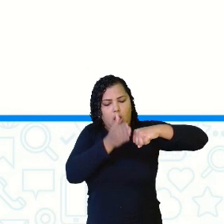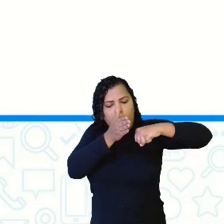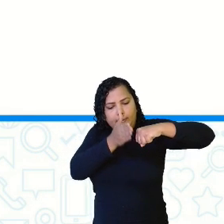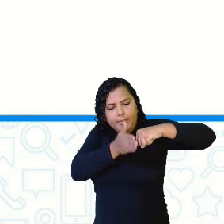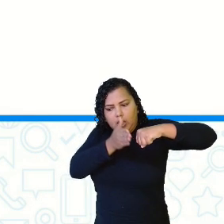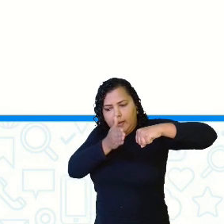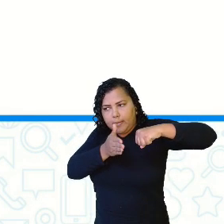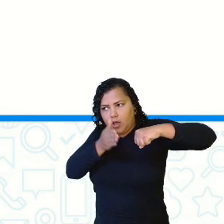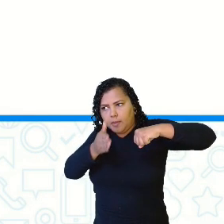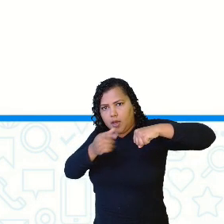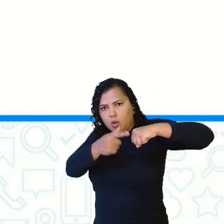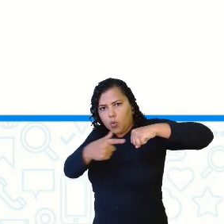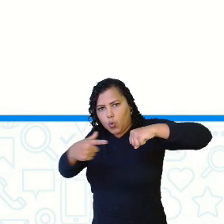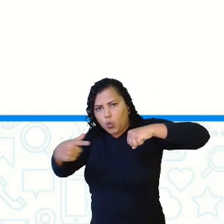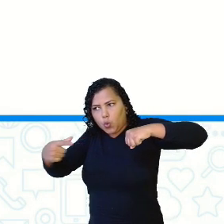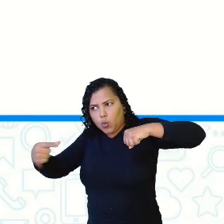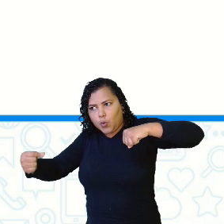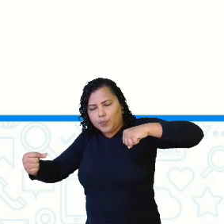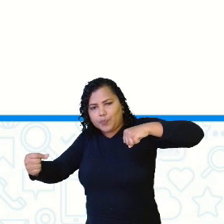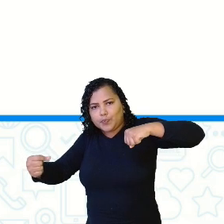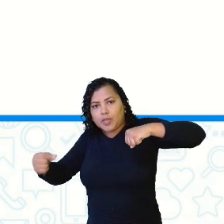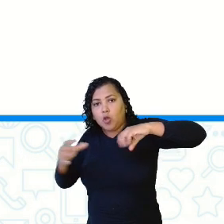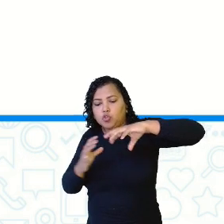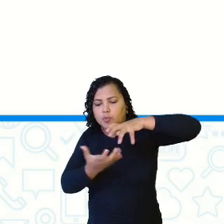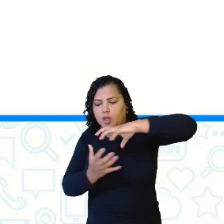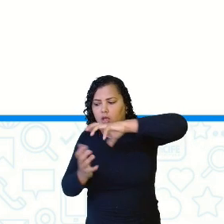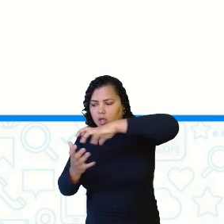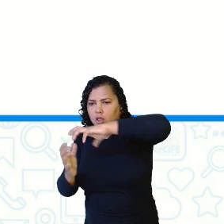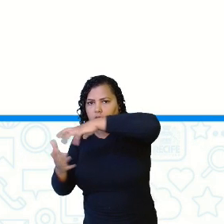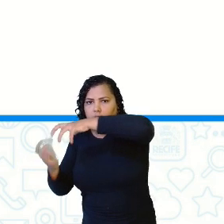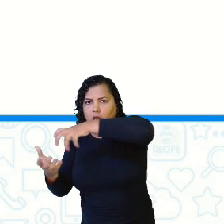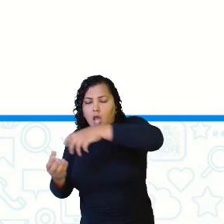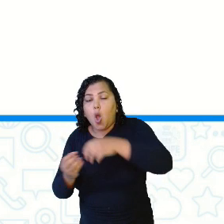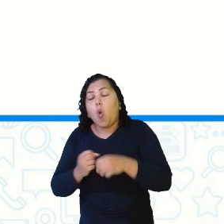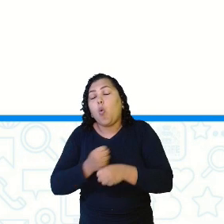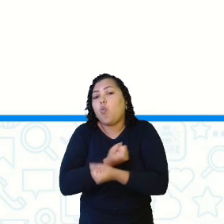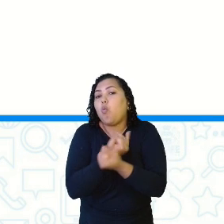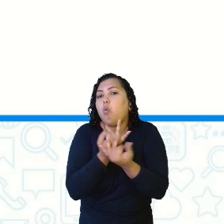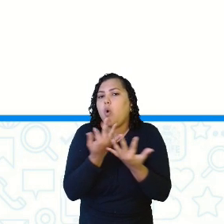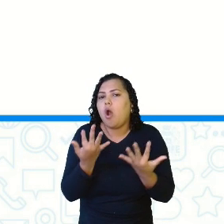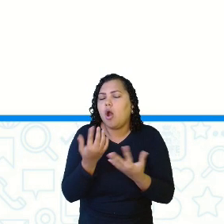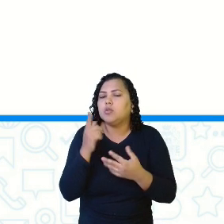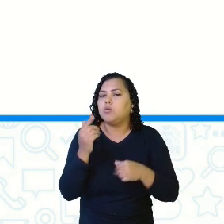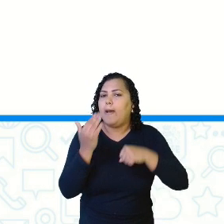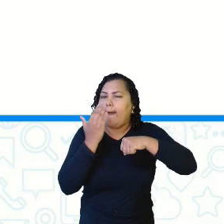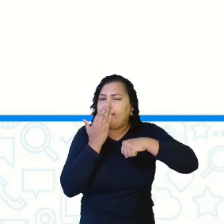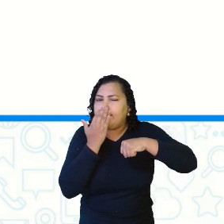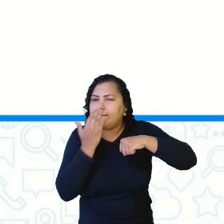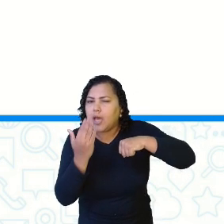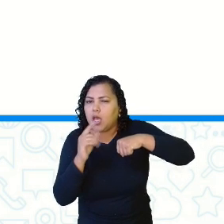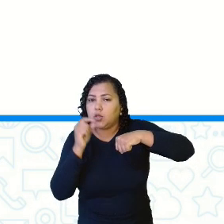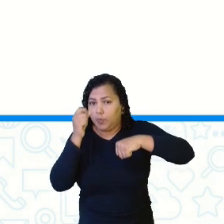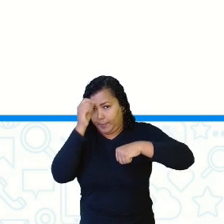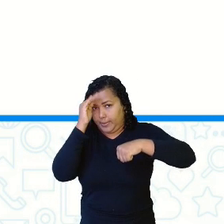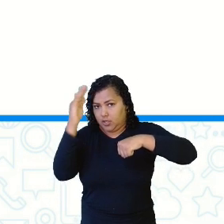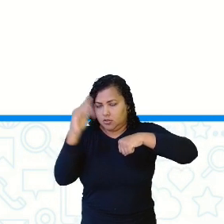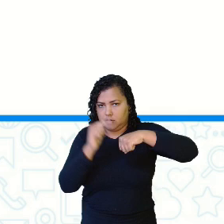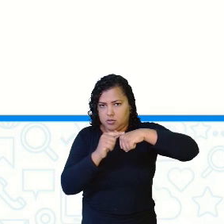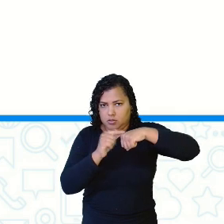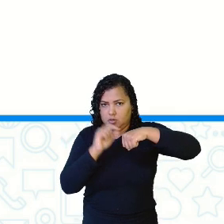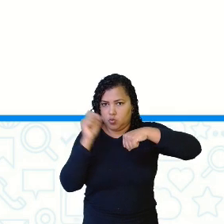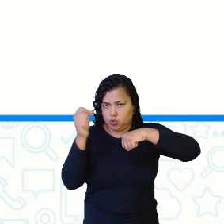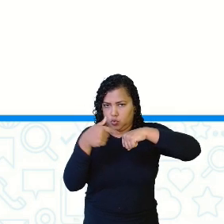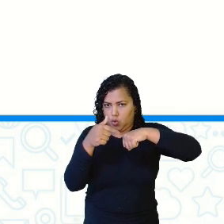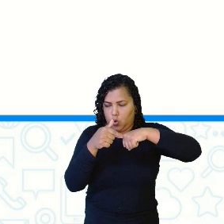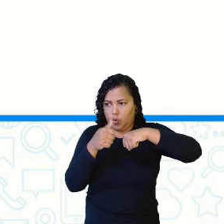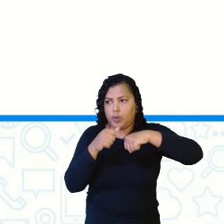em relação à questão da proximidade com o astro principal, que é o Sol.